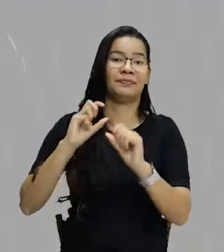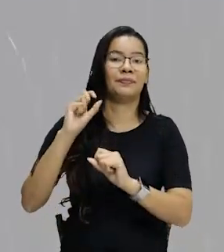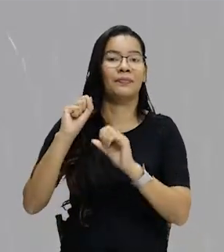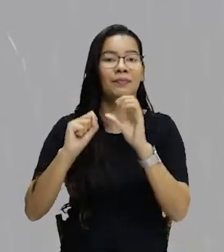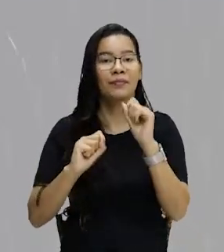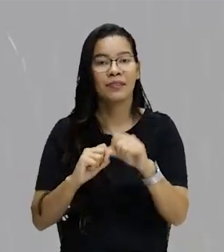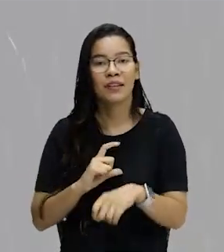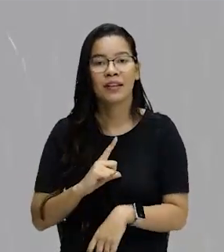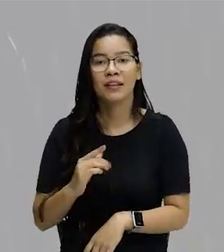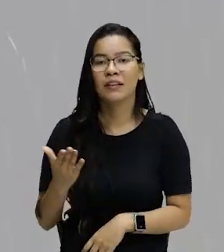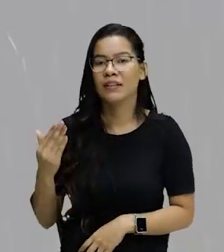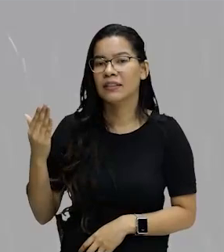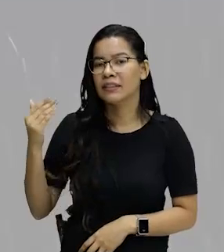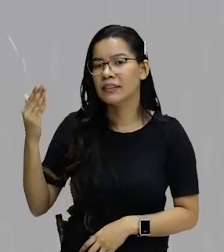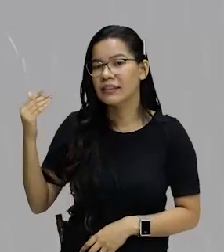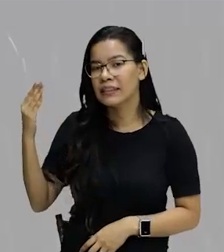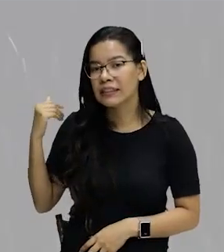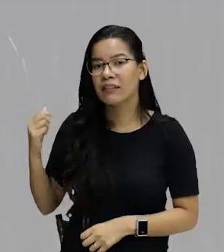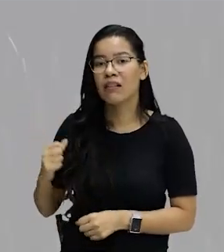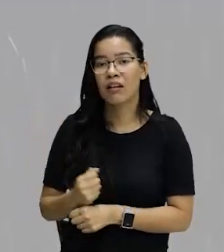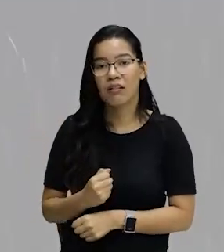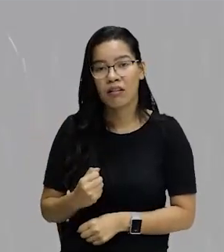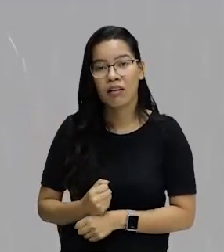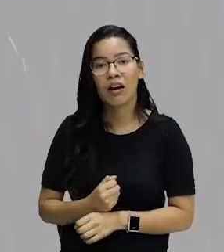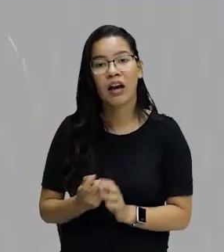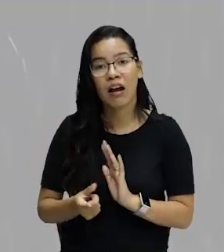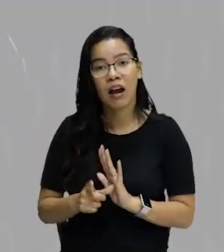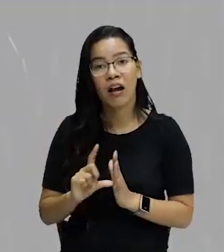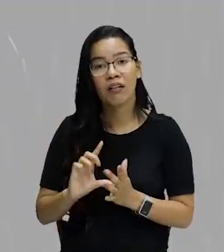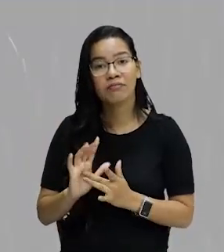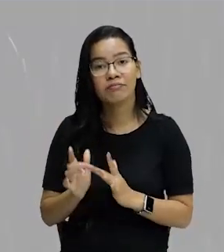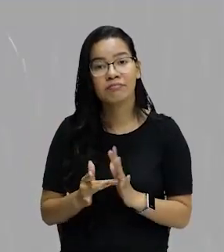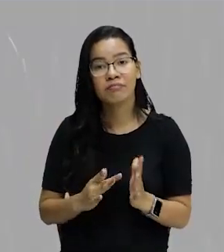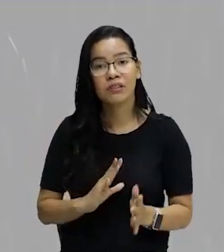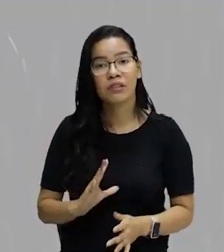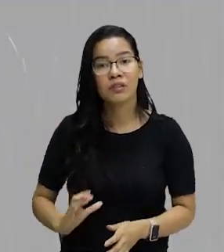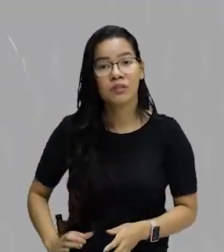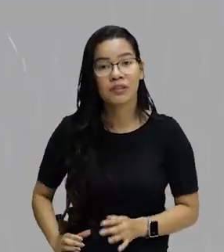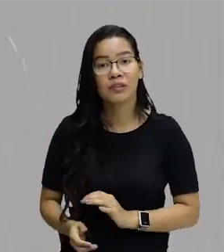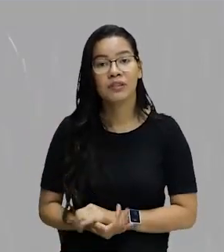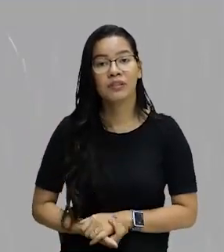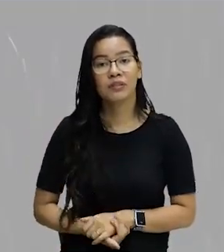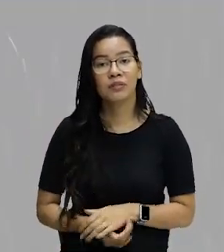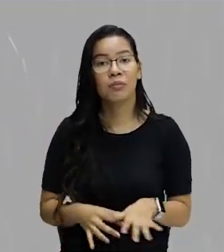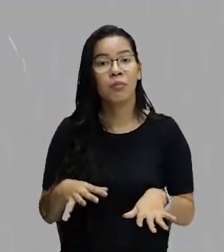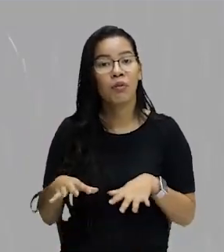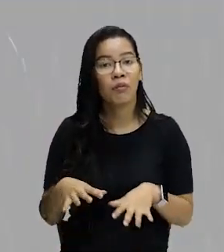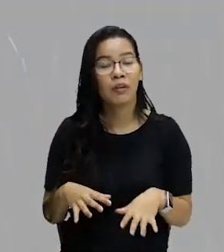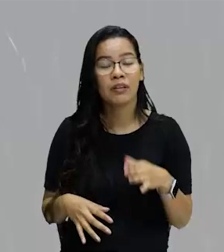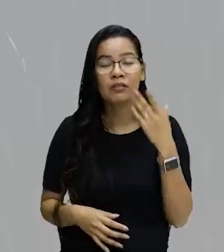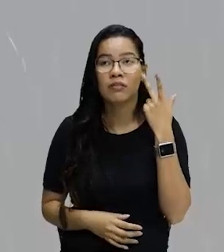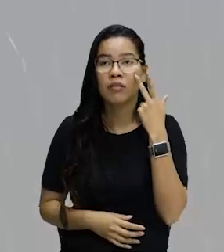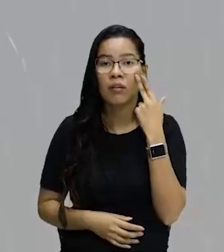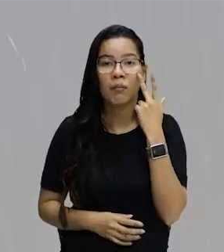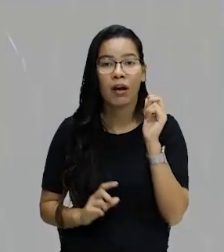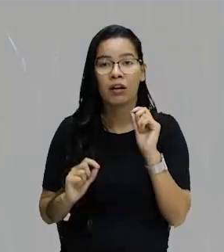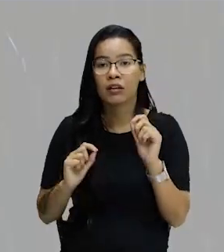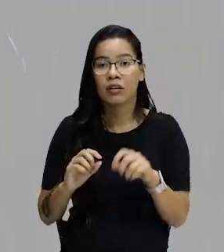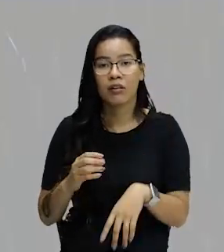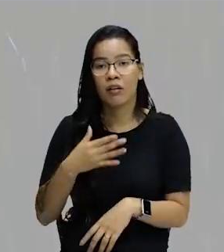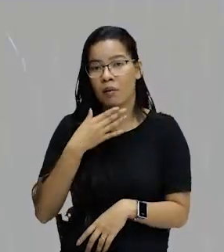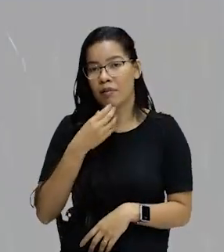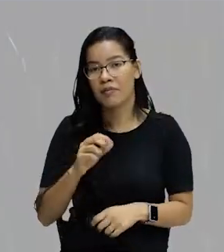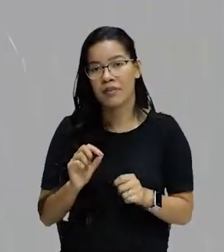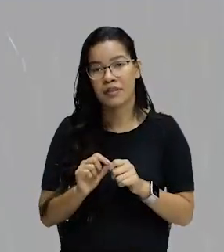muito tempo, muitos anos antes de Cristo. Aqueles movimentos naturais que o homem executava na